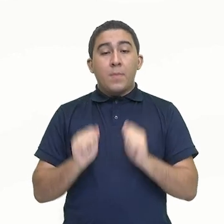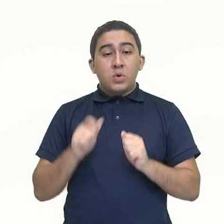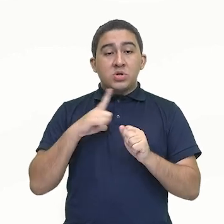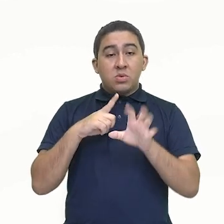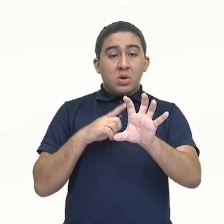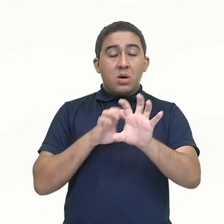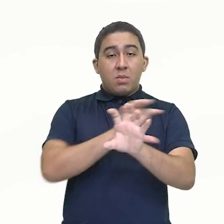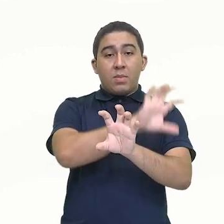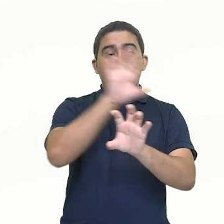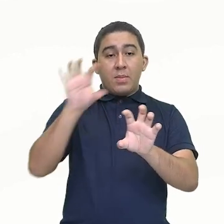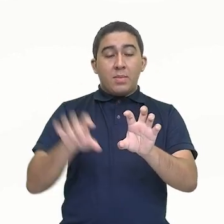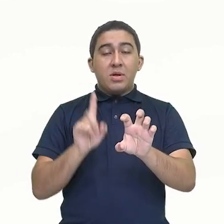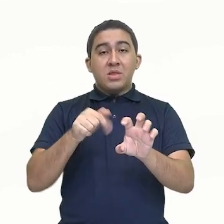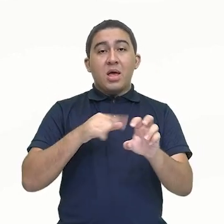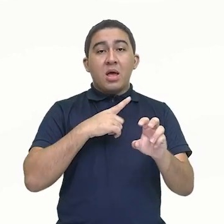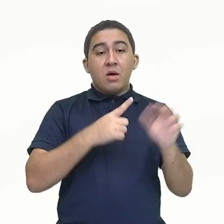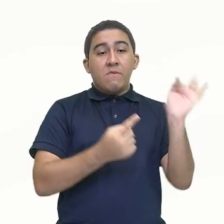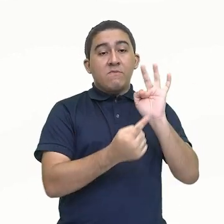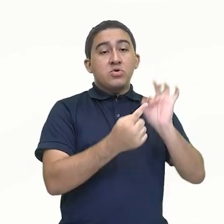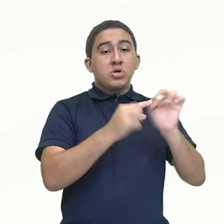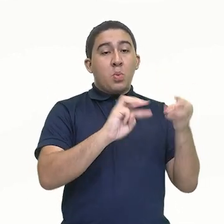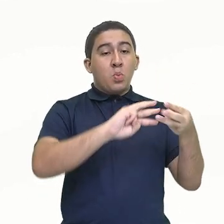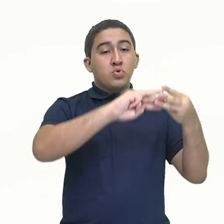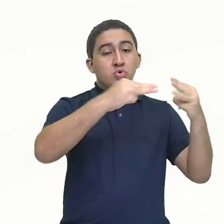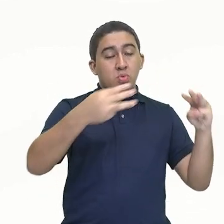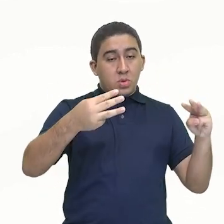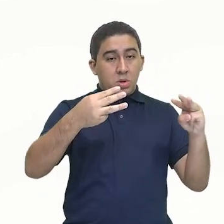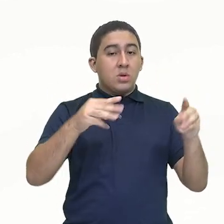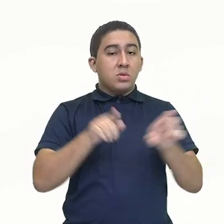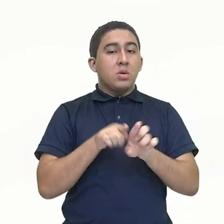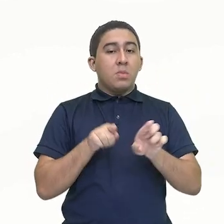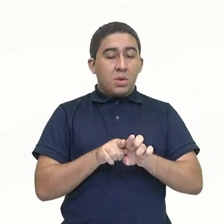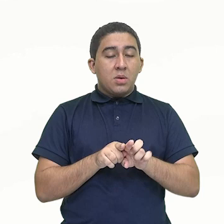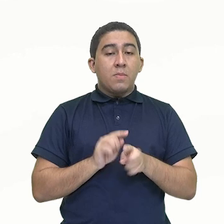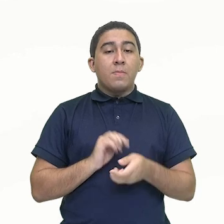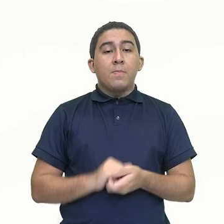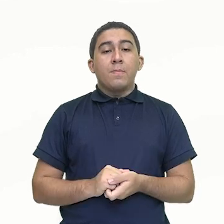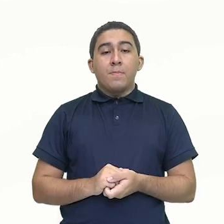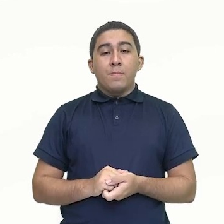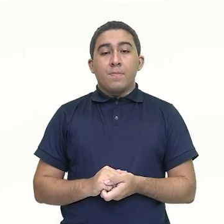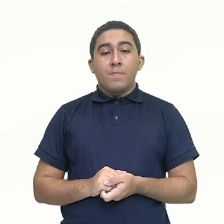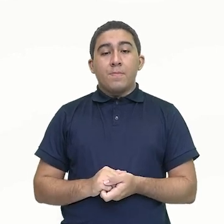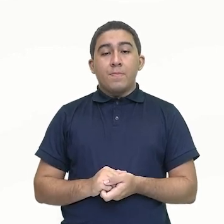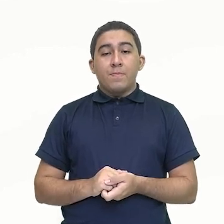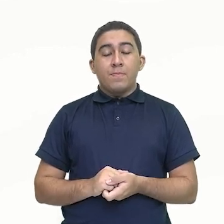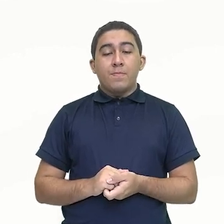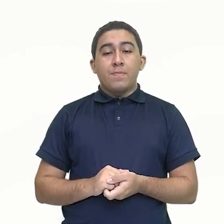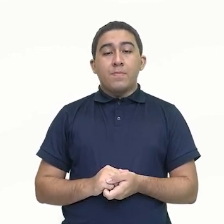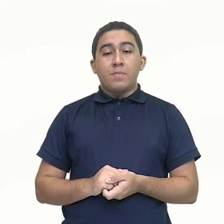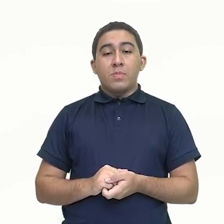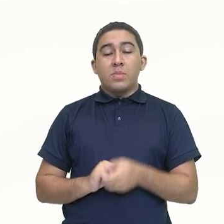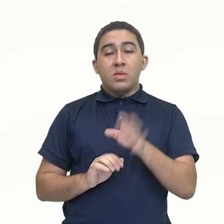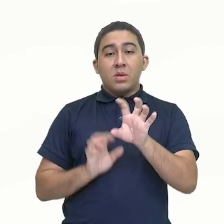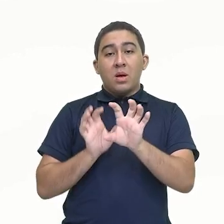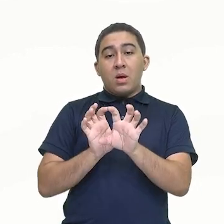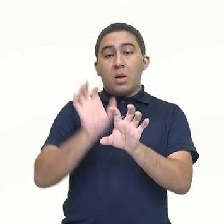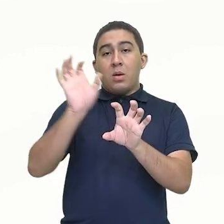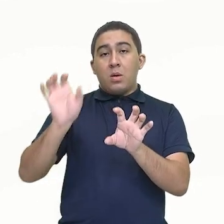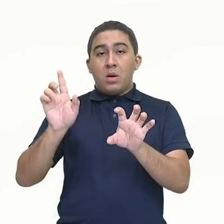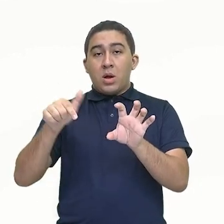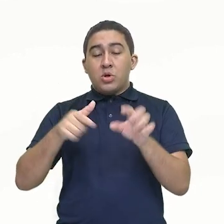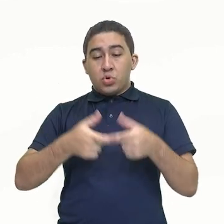possuem aqui, olha, forma e função específica, como a célula muscular. Olha as células